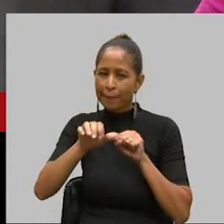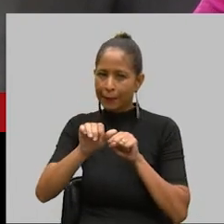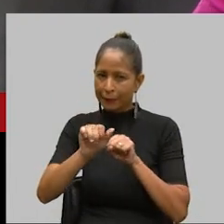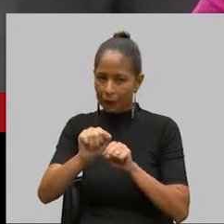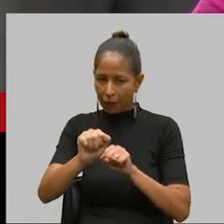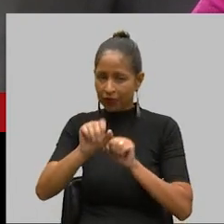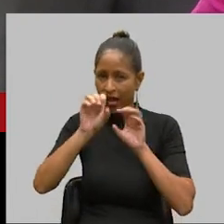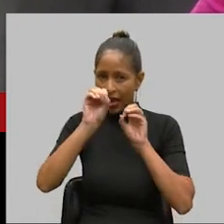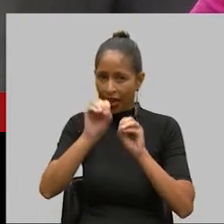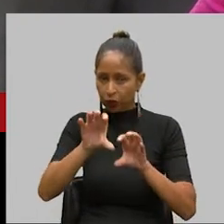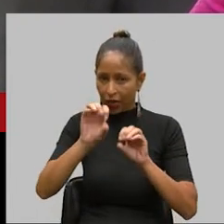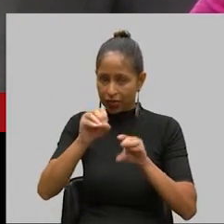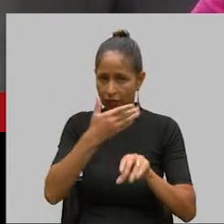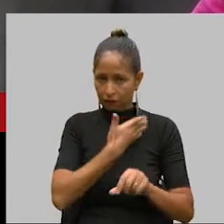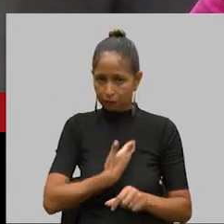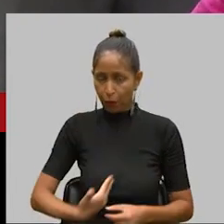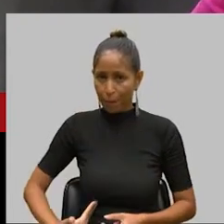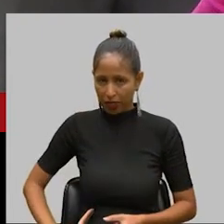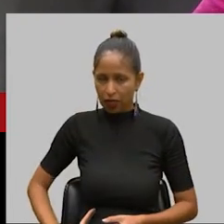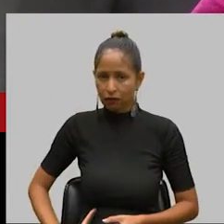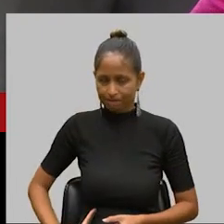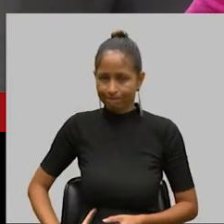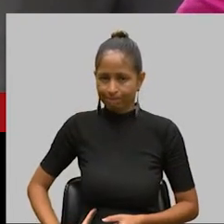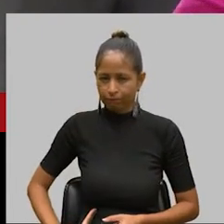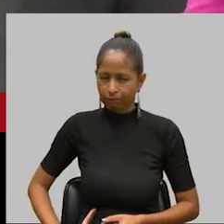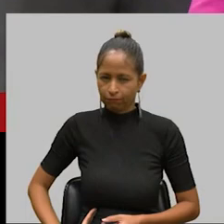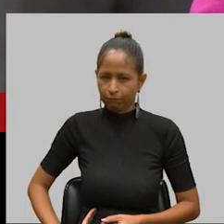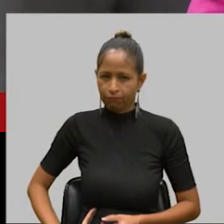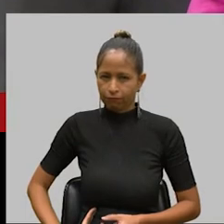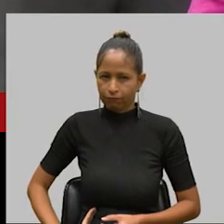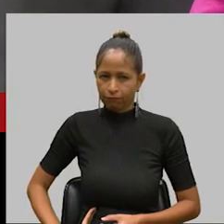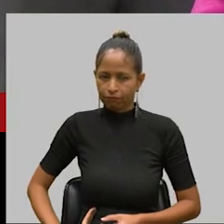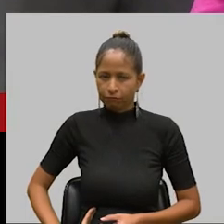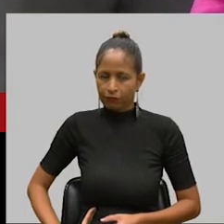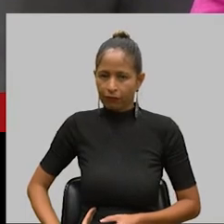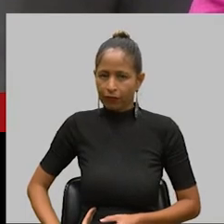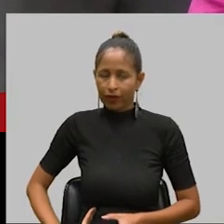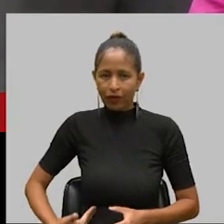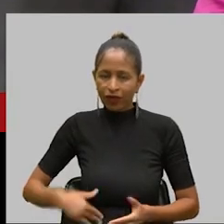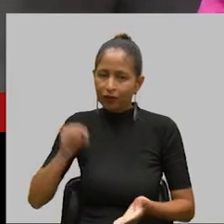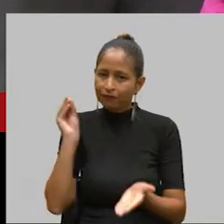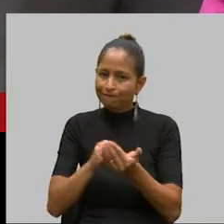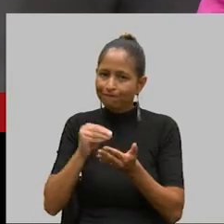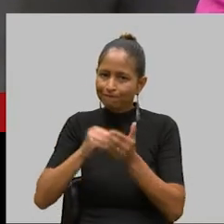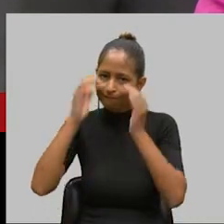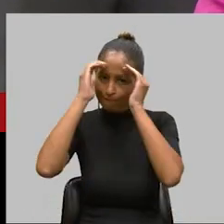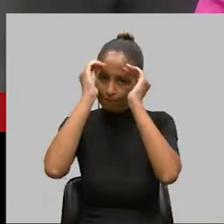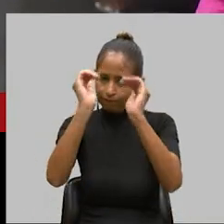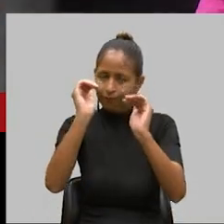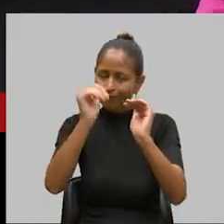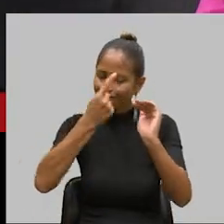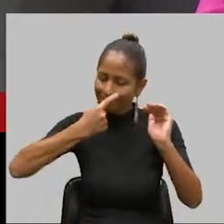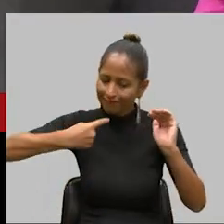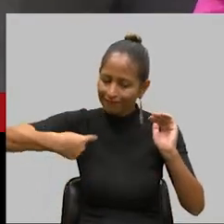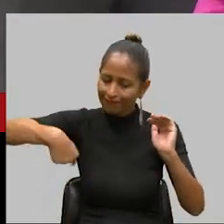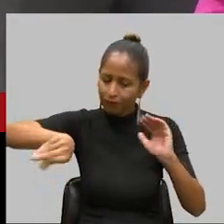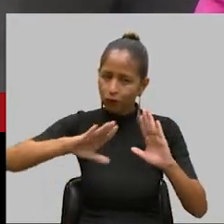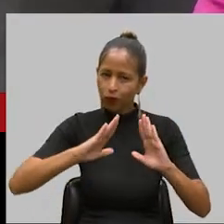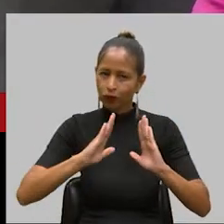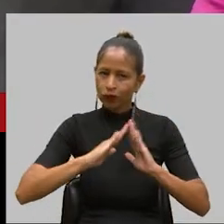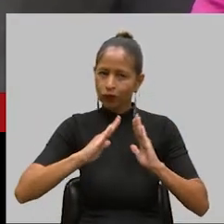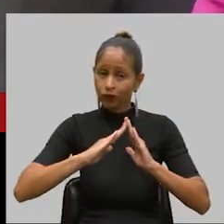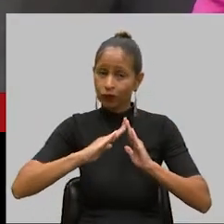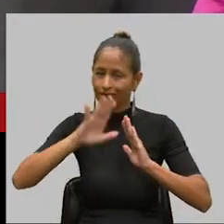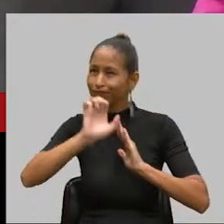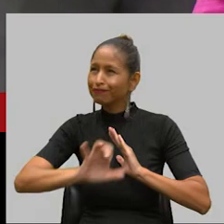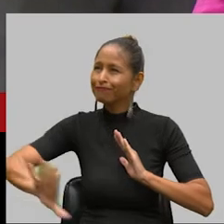educação pública é um desrespeito a todos nós moradores do Estado de